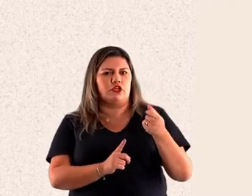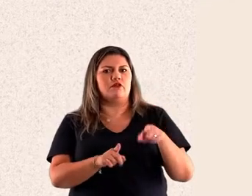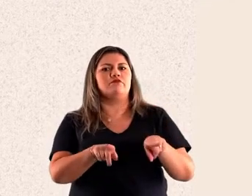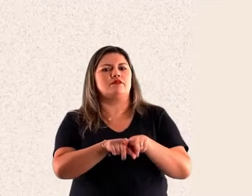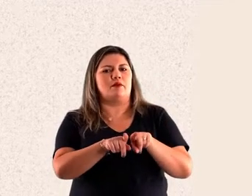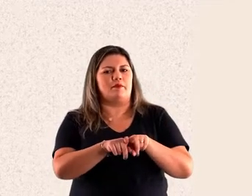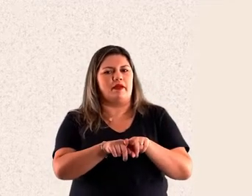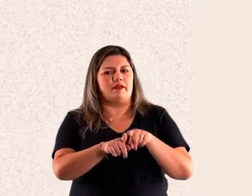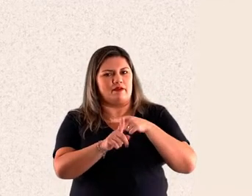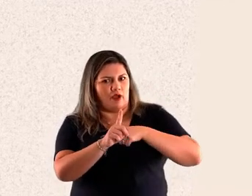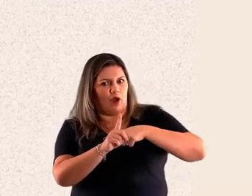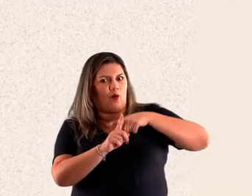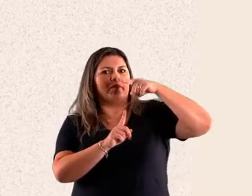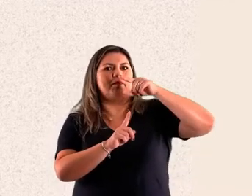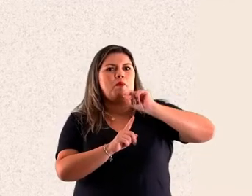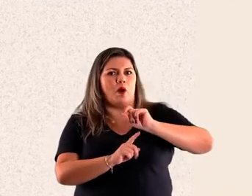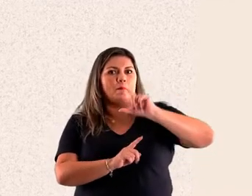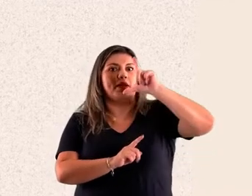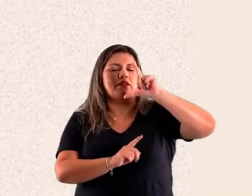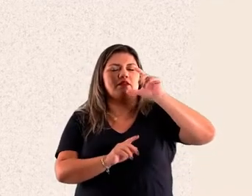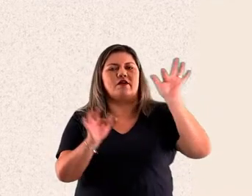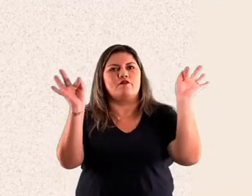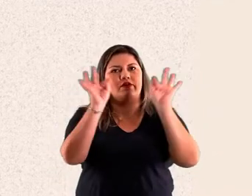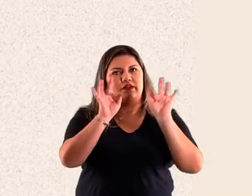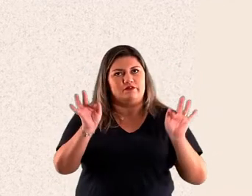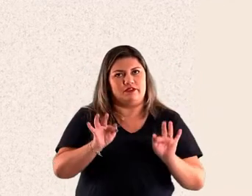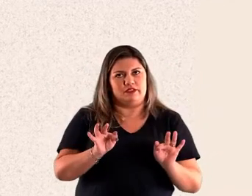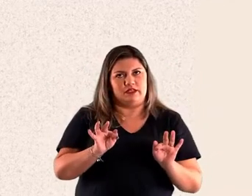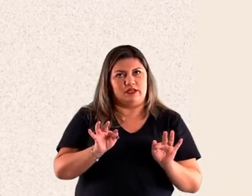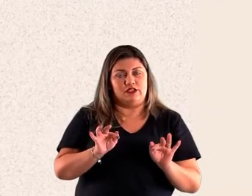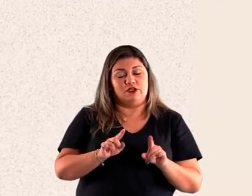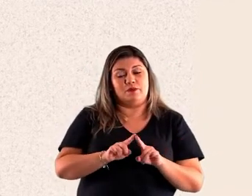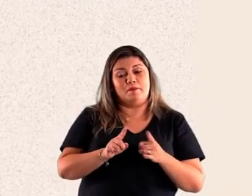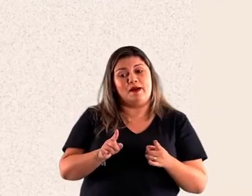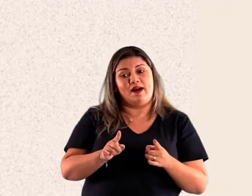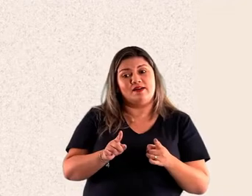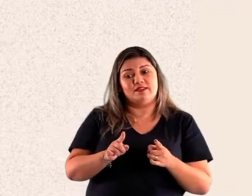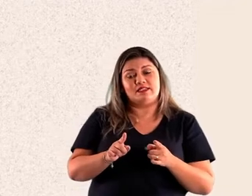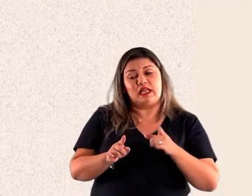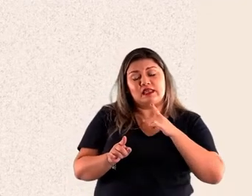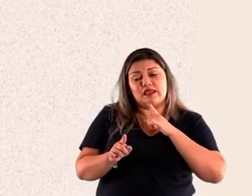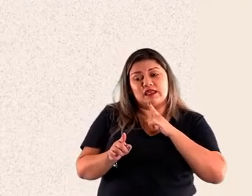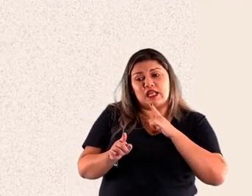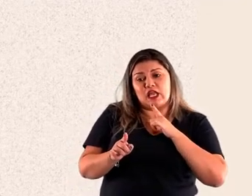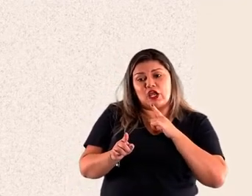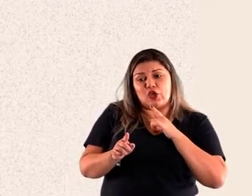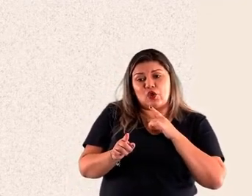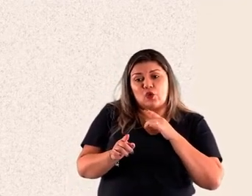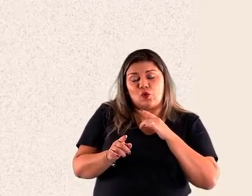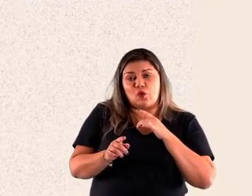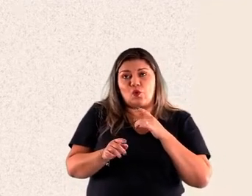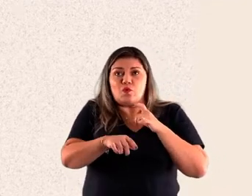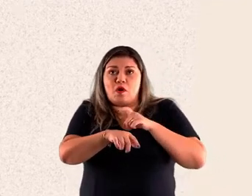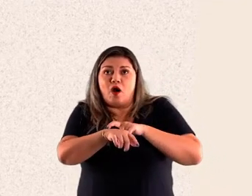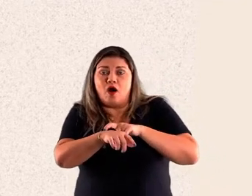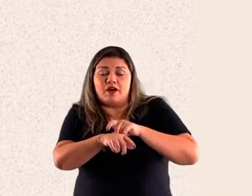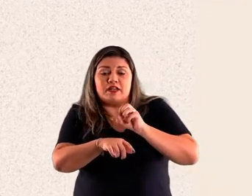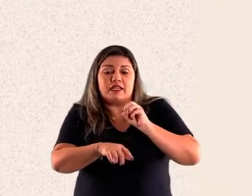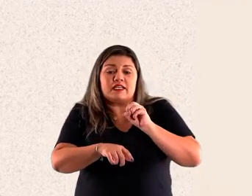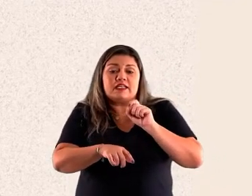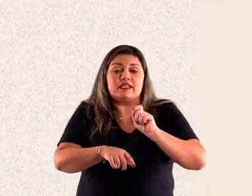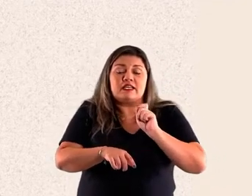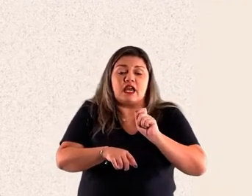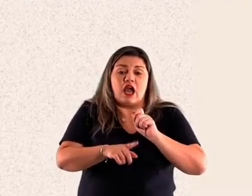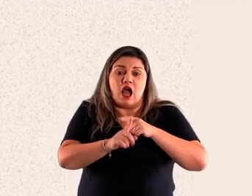partir de um certo. Você pode aumentar a riqueza que você não aumenta a felicidade é tão que